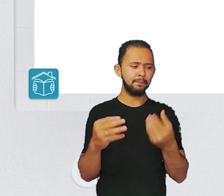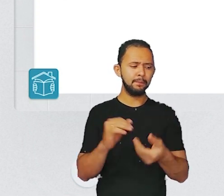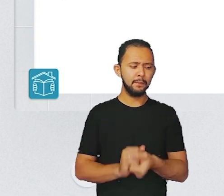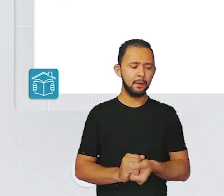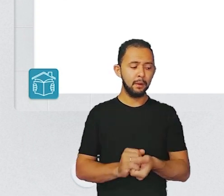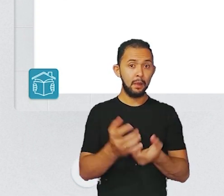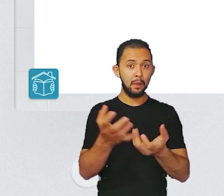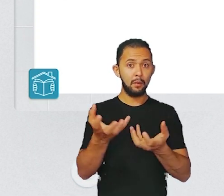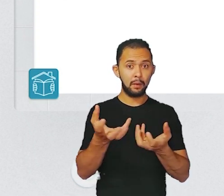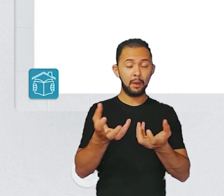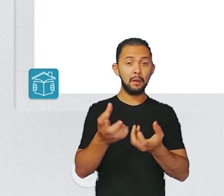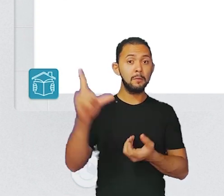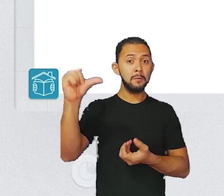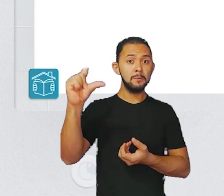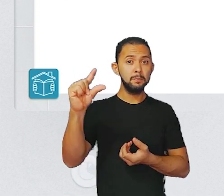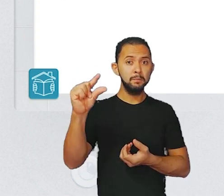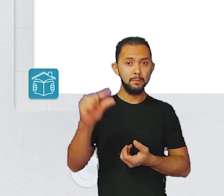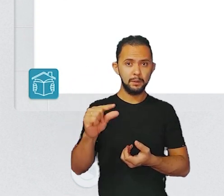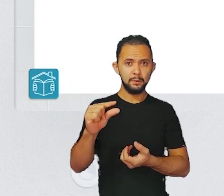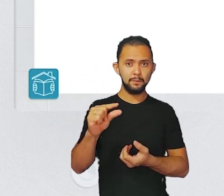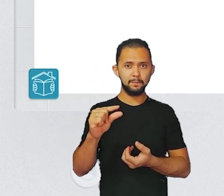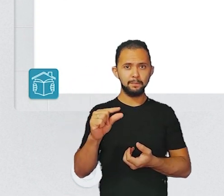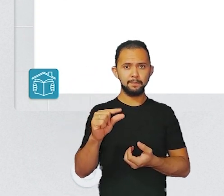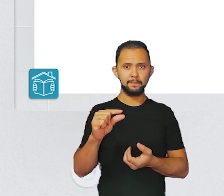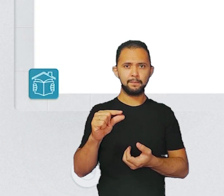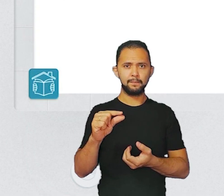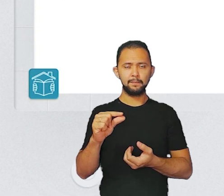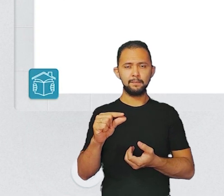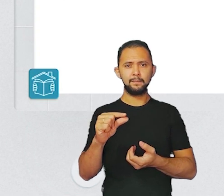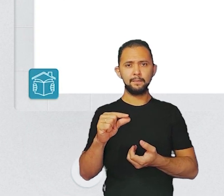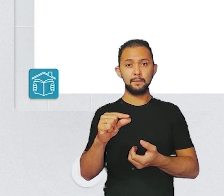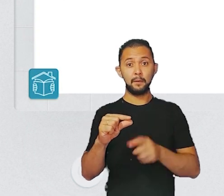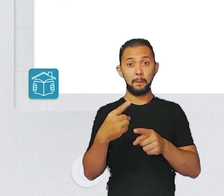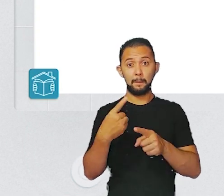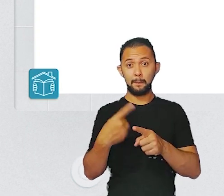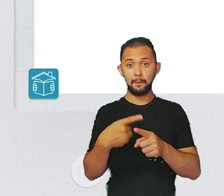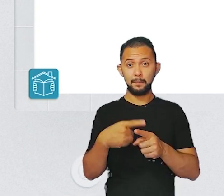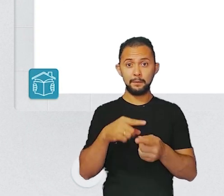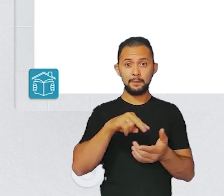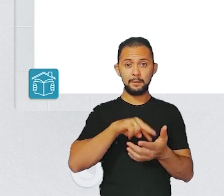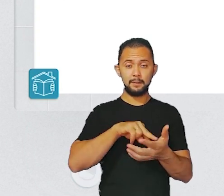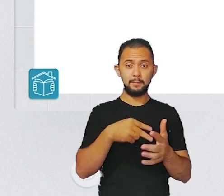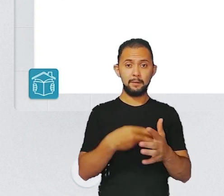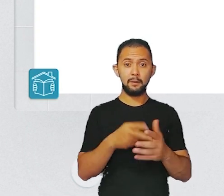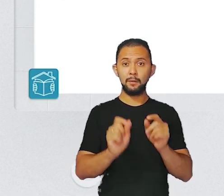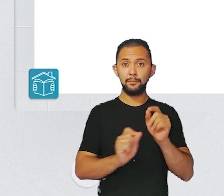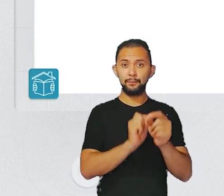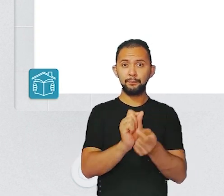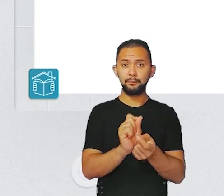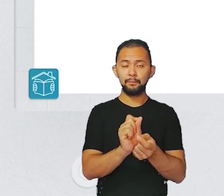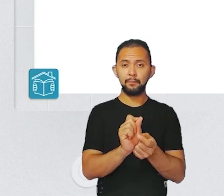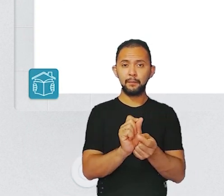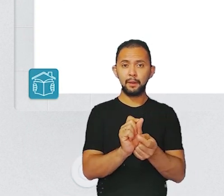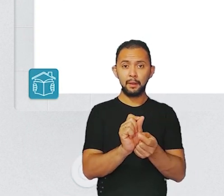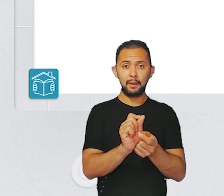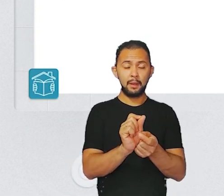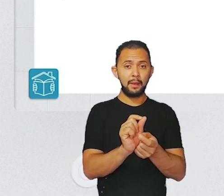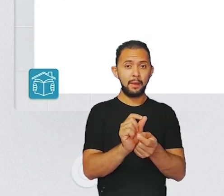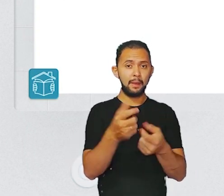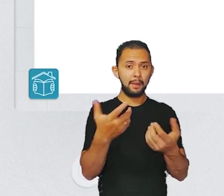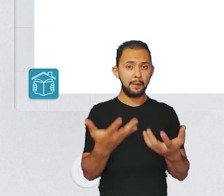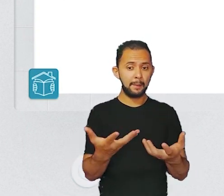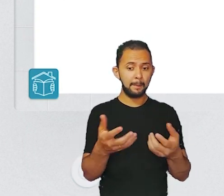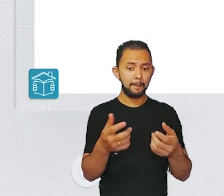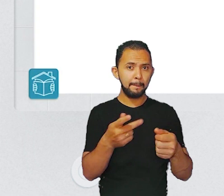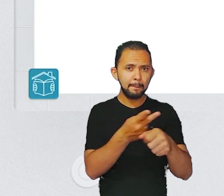que haja o número mínimo de barras. Número mínimo de barras. Esse número mínimo de barras, na verdade, significa que